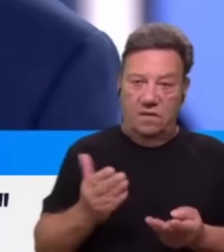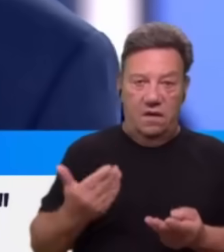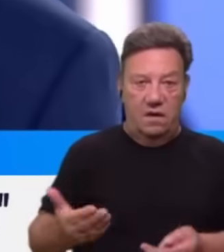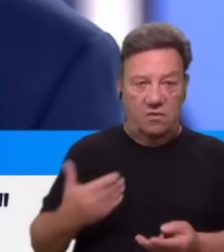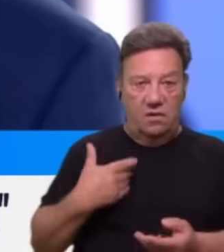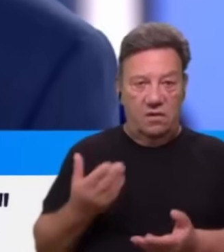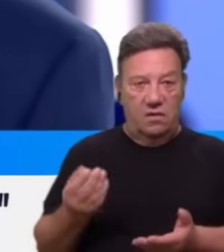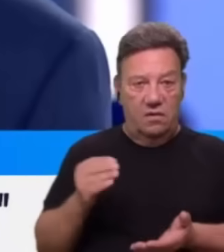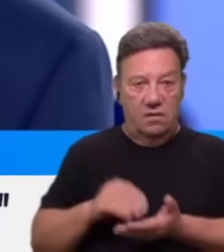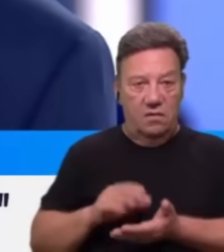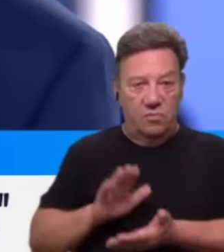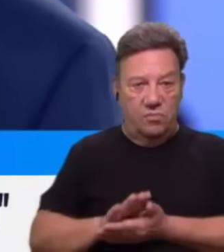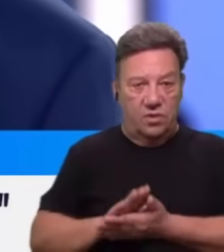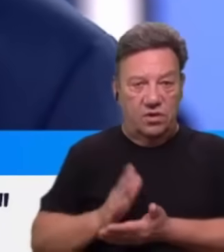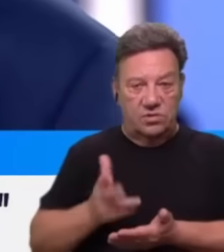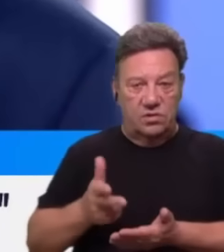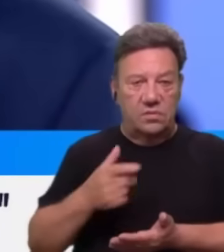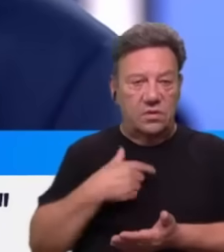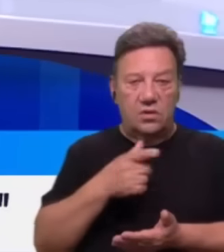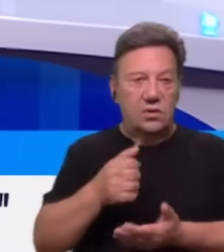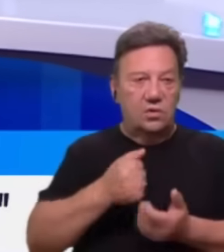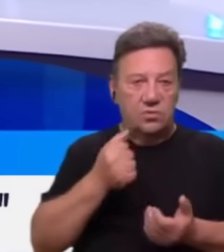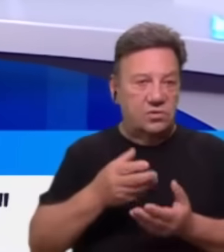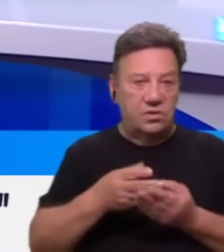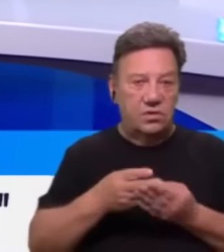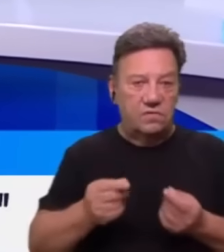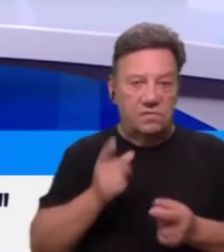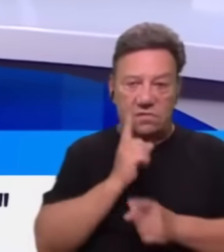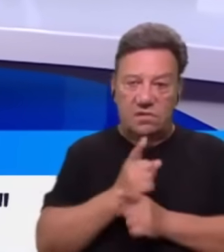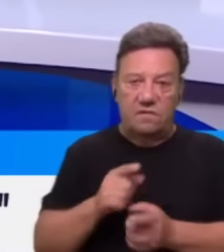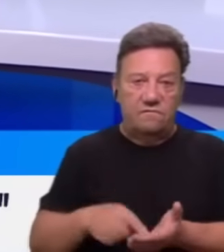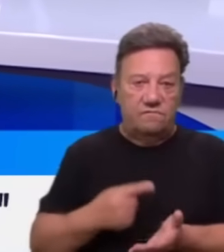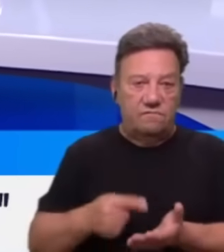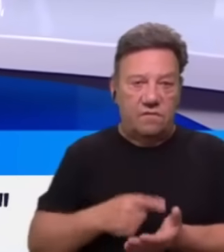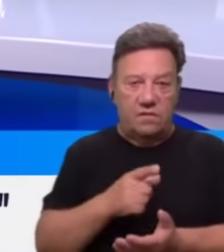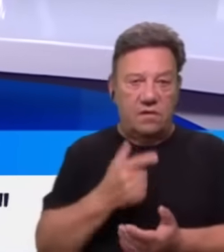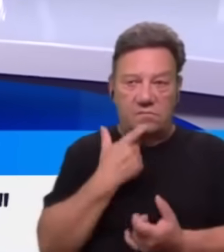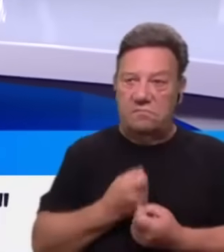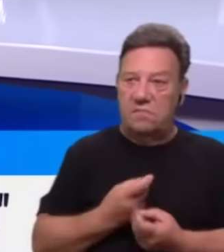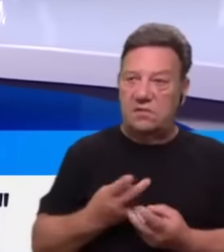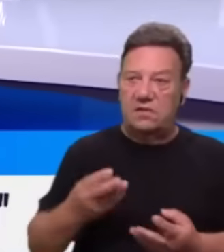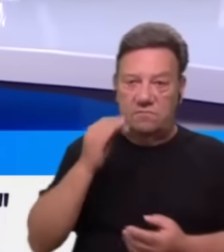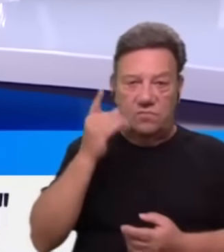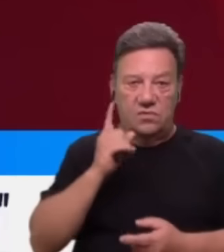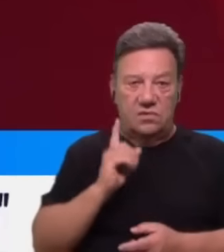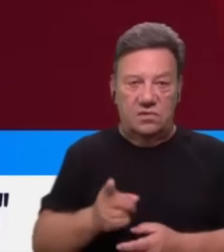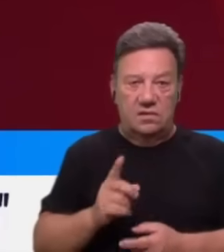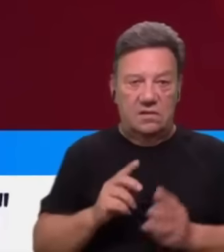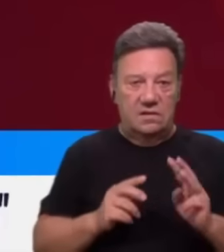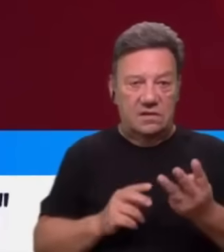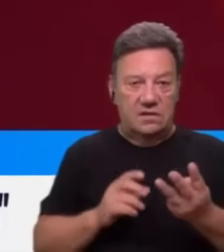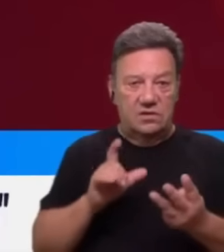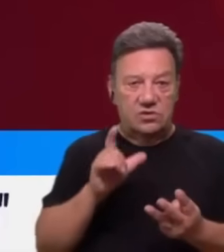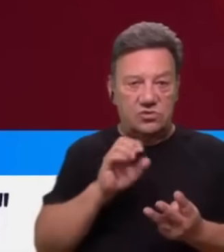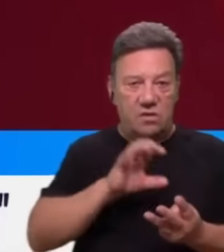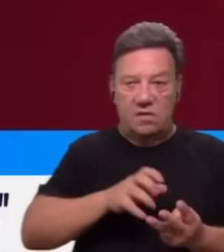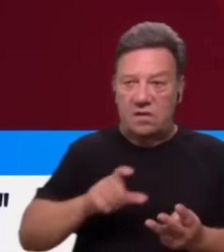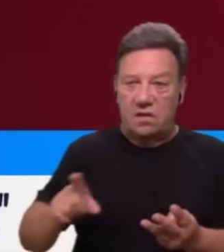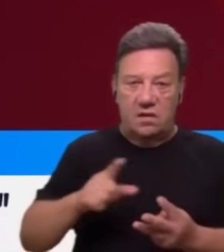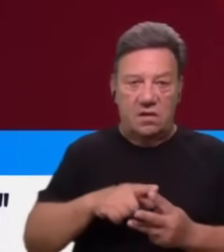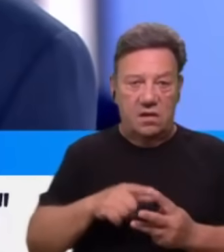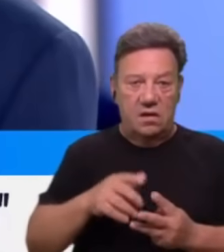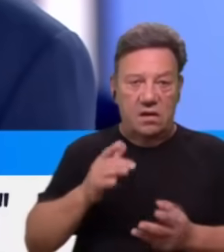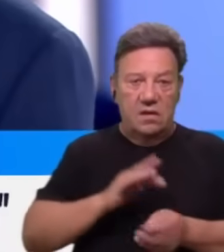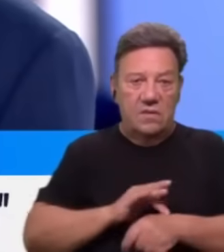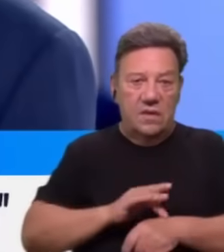estamos a publicar resolver esta falta massiva de professores nestes três nestas três zonas são